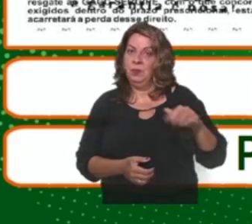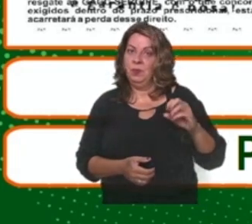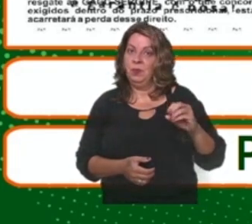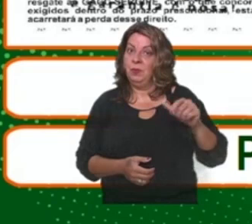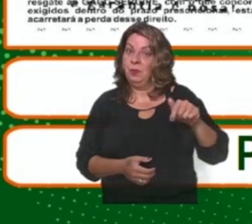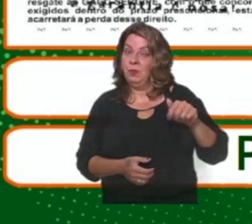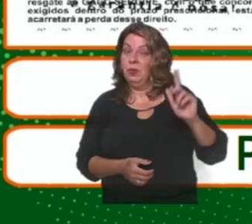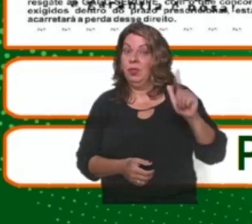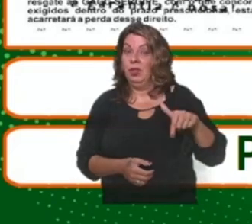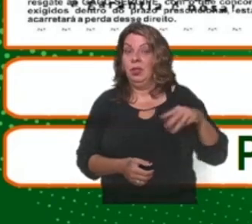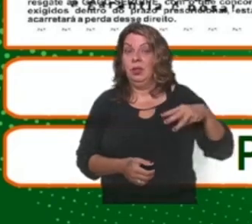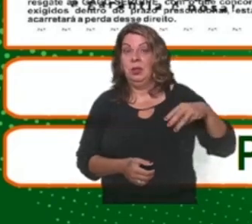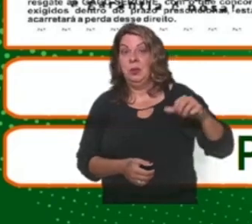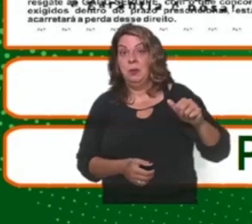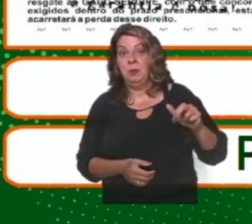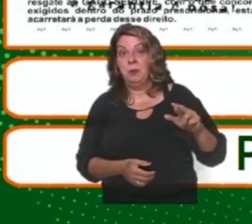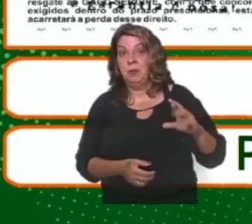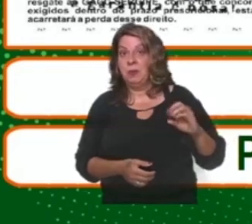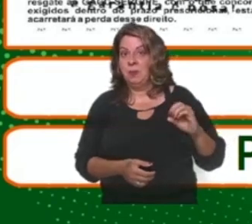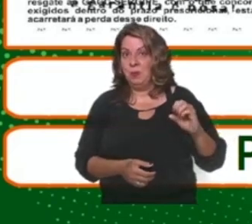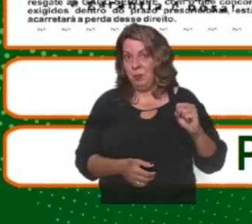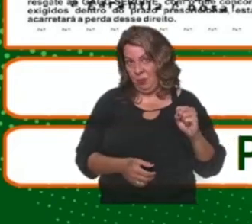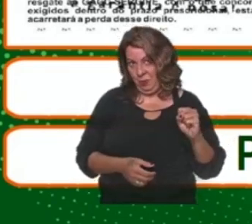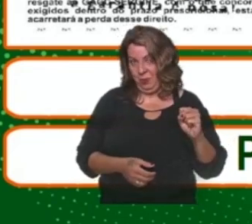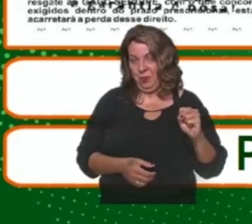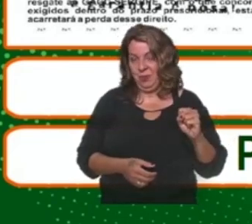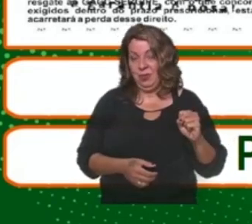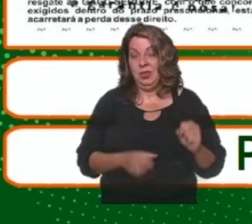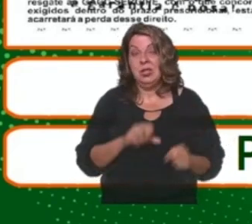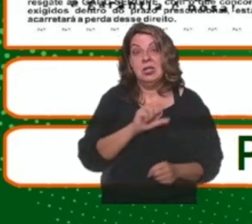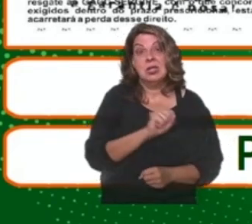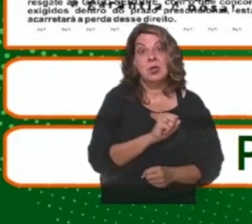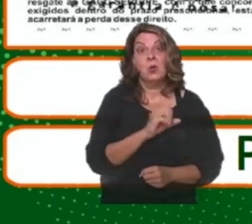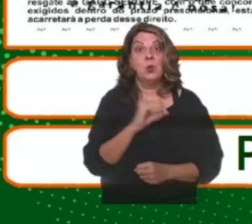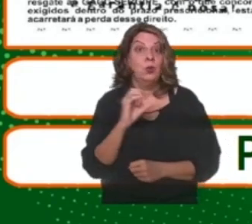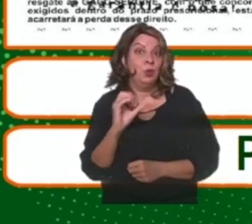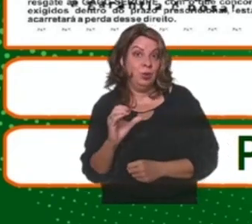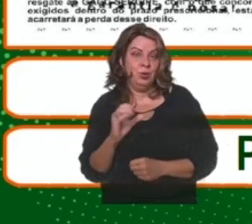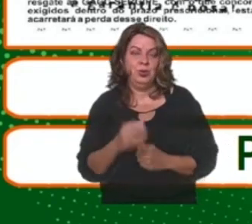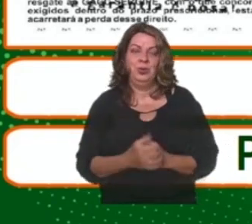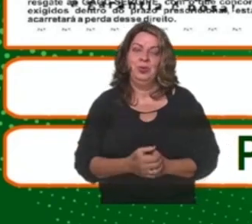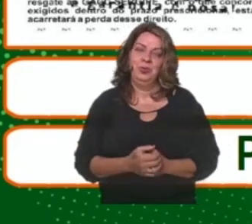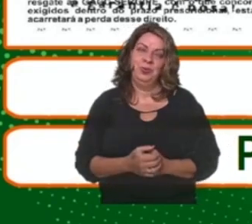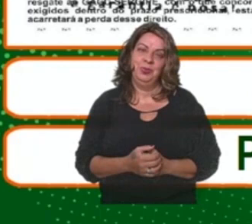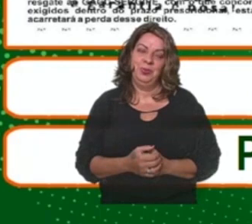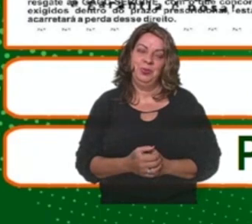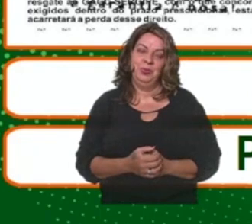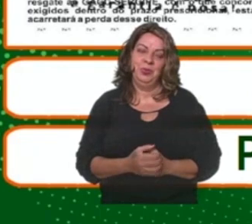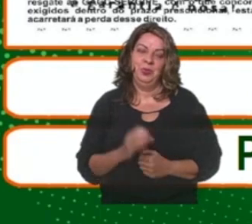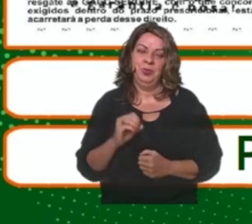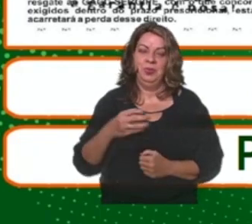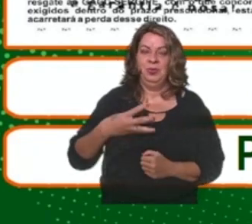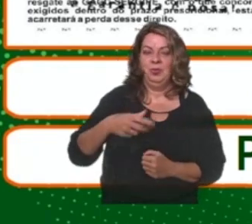567707, Marcos Santos, morador do São Conrado aqui em Aracaju, adquiriu com Cícero da Regional Ponto Novo. E aqui